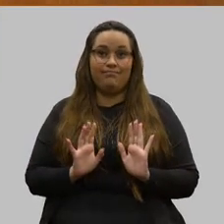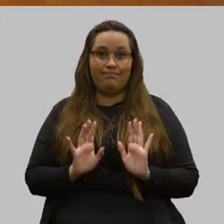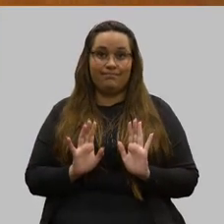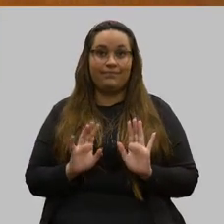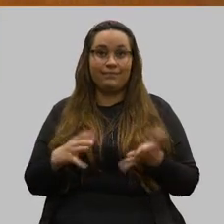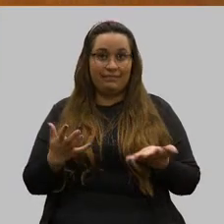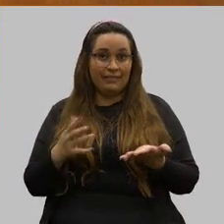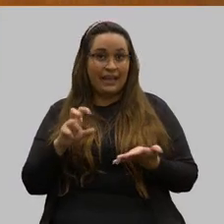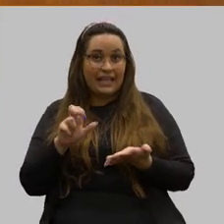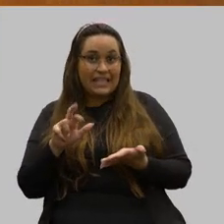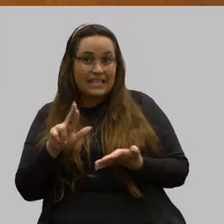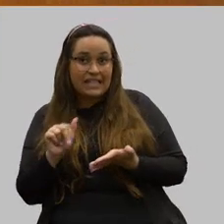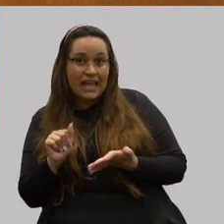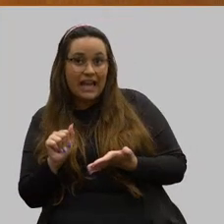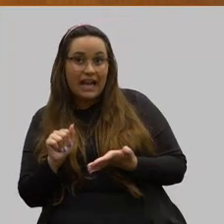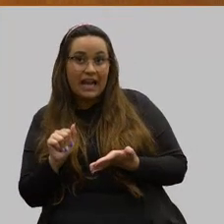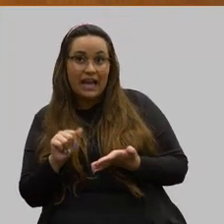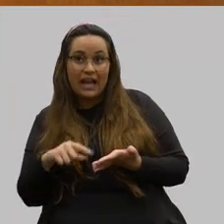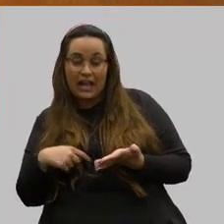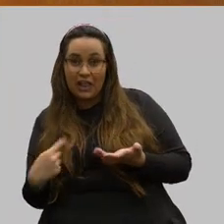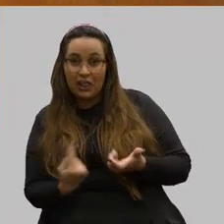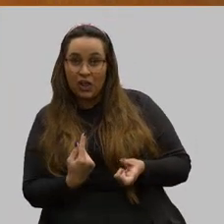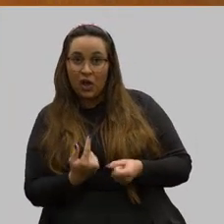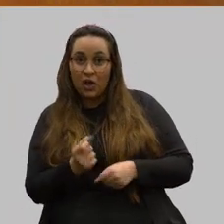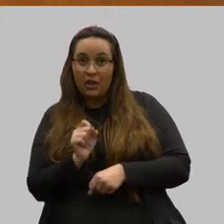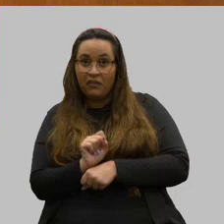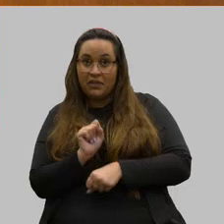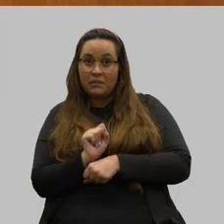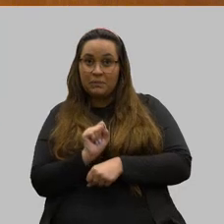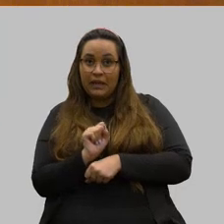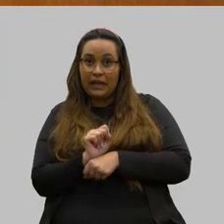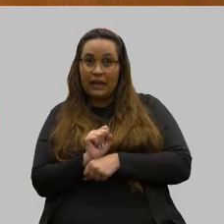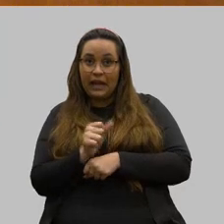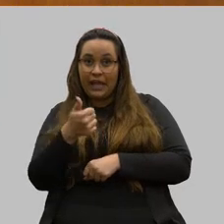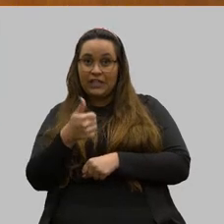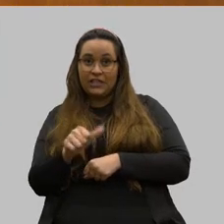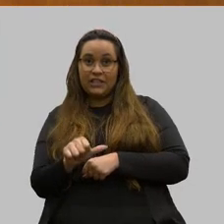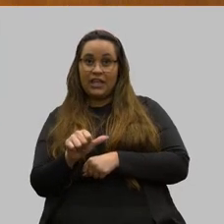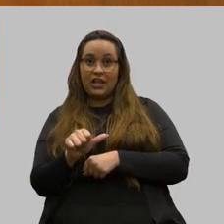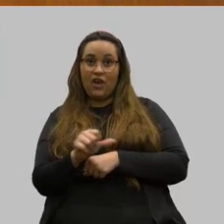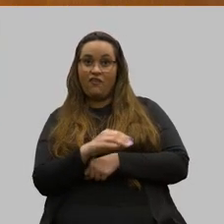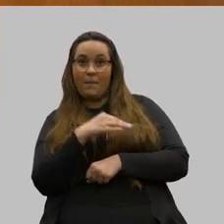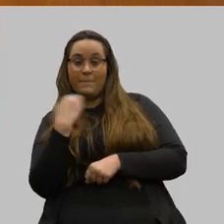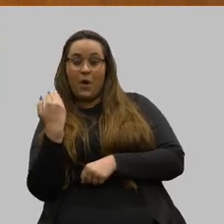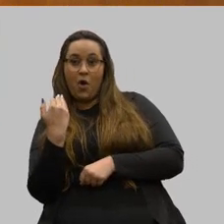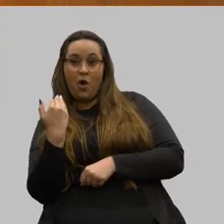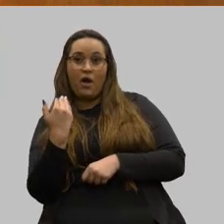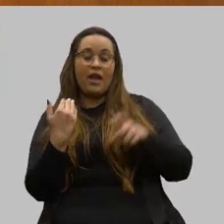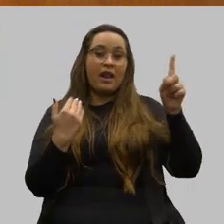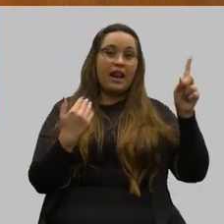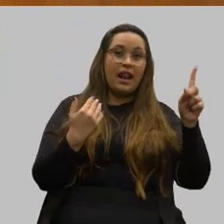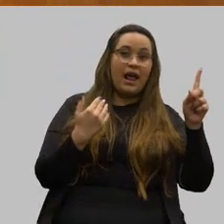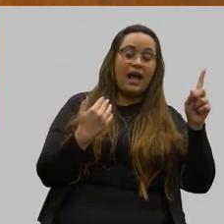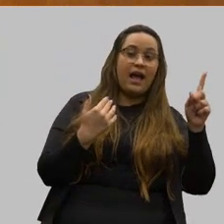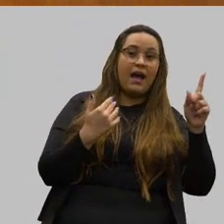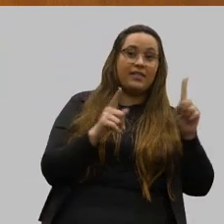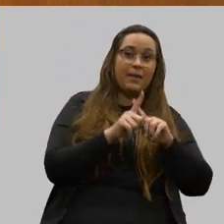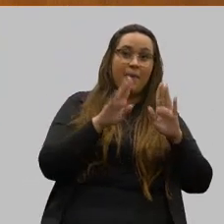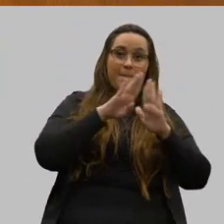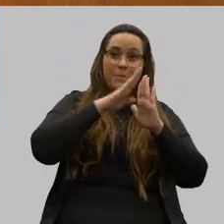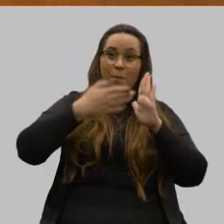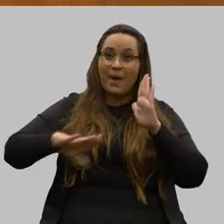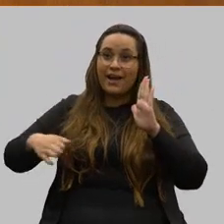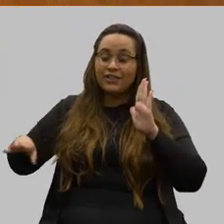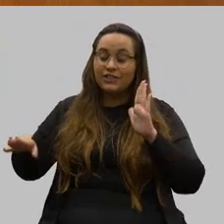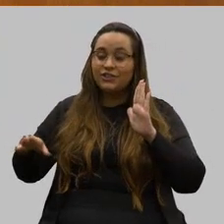Será que nós pramos esperar que morra 19 Mariana e 272 lá em Brumadinho para que o